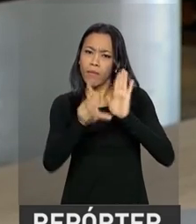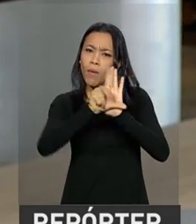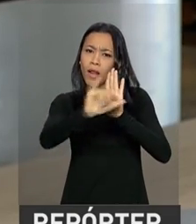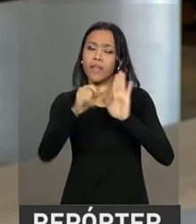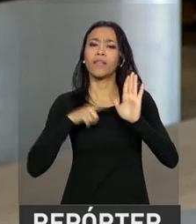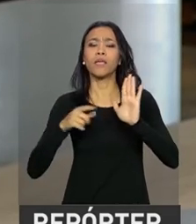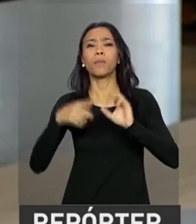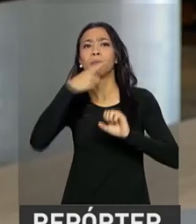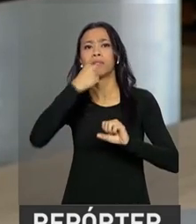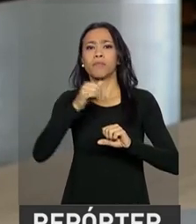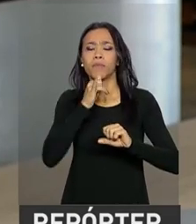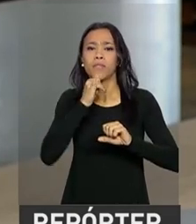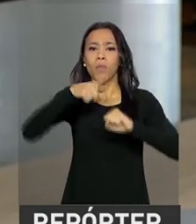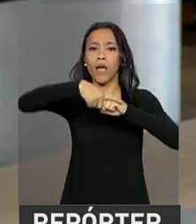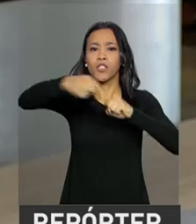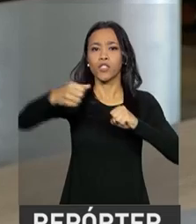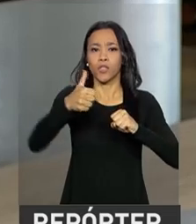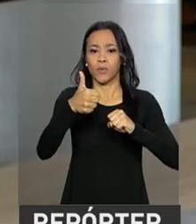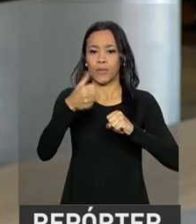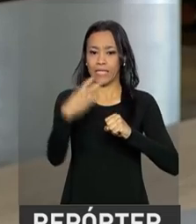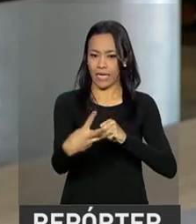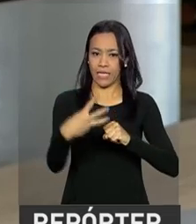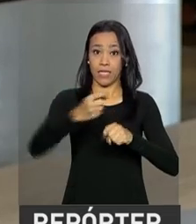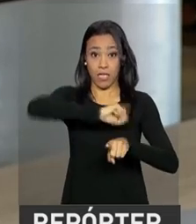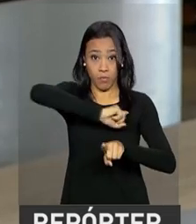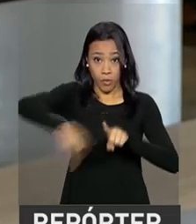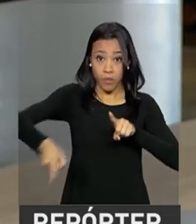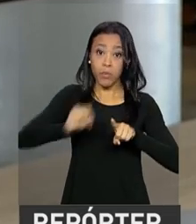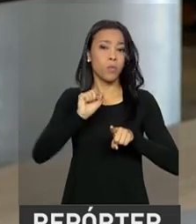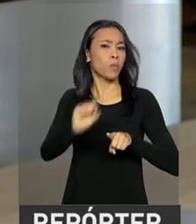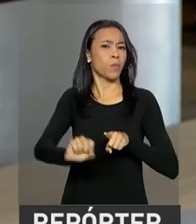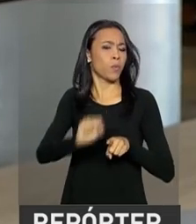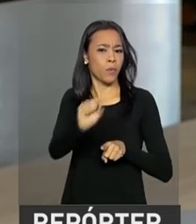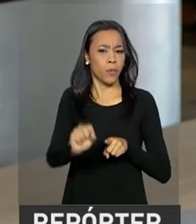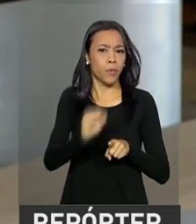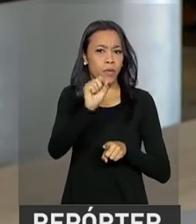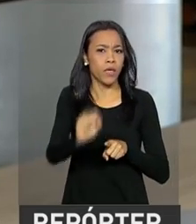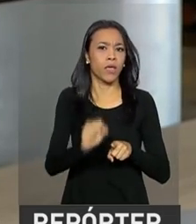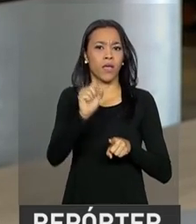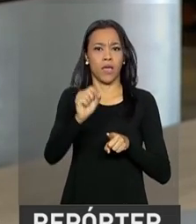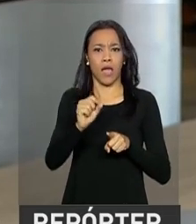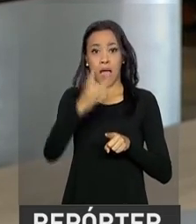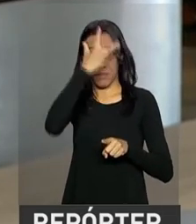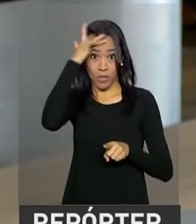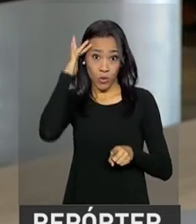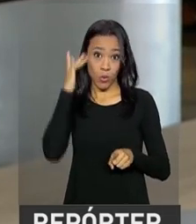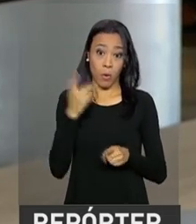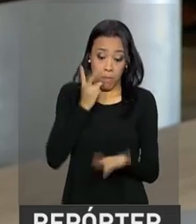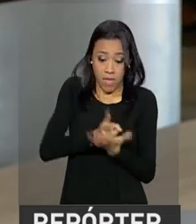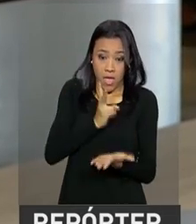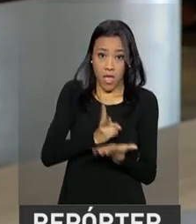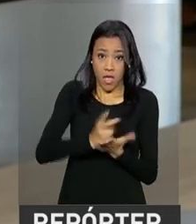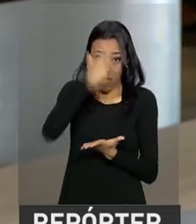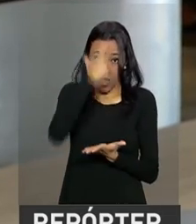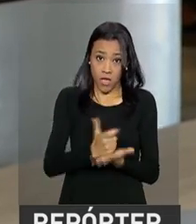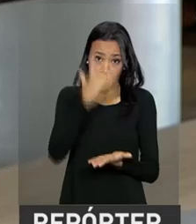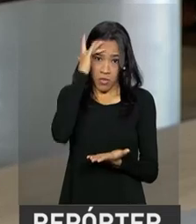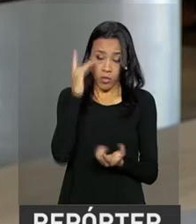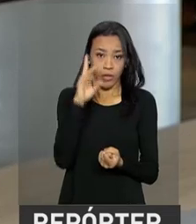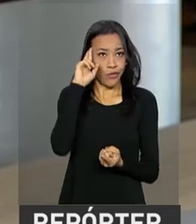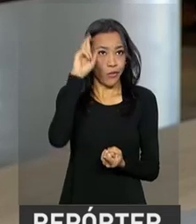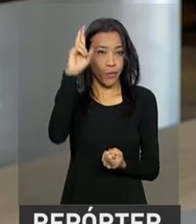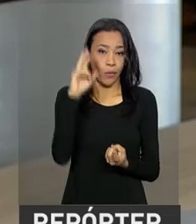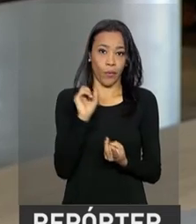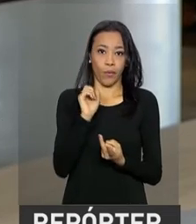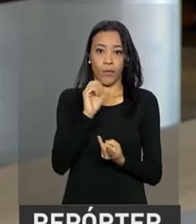Artigo 13 da lei que proibia a o acúmulo né acumulação de cargos de diretor ou de diretor